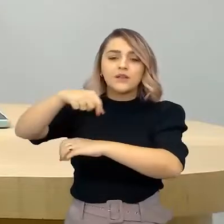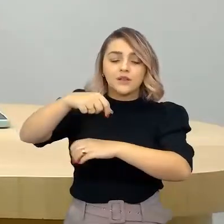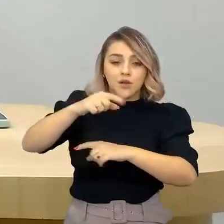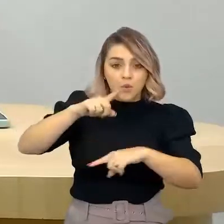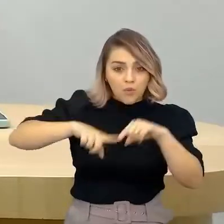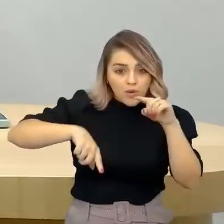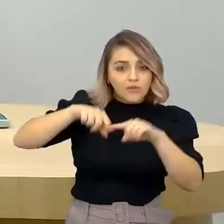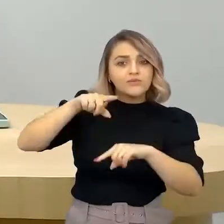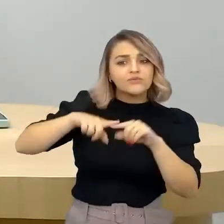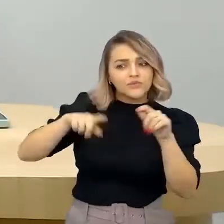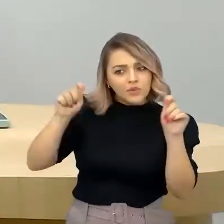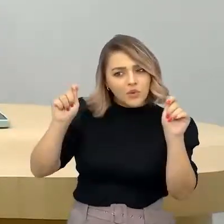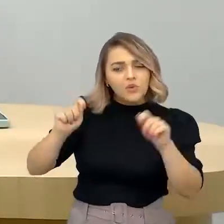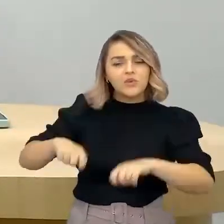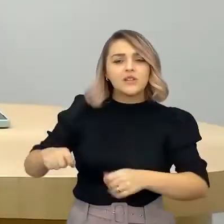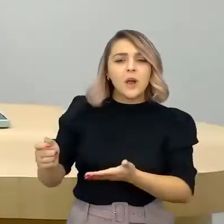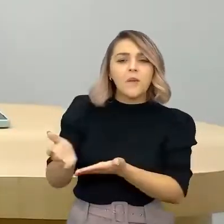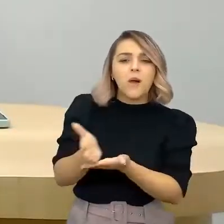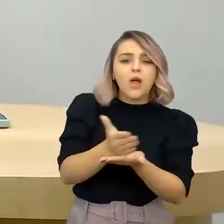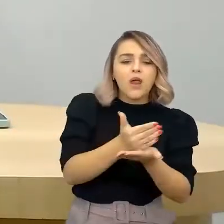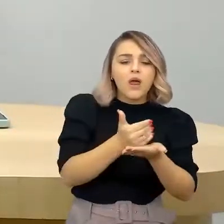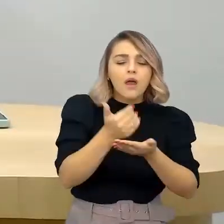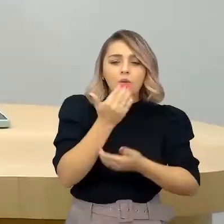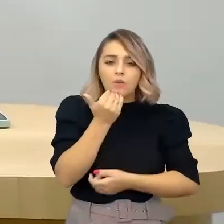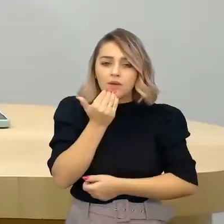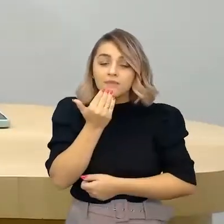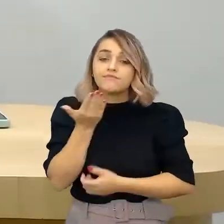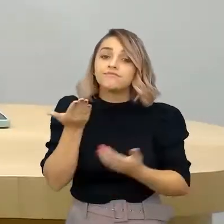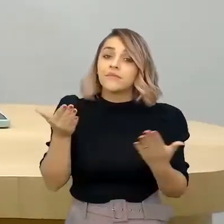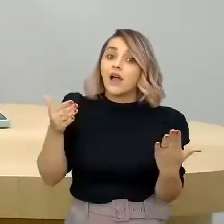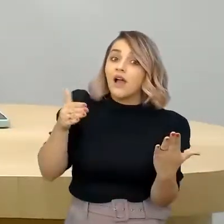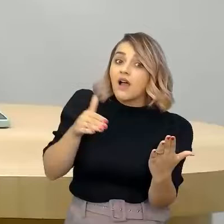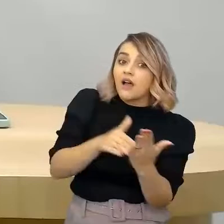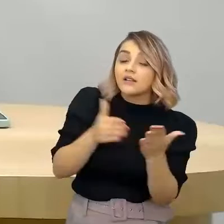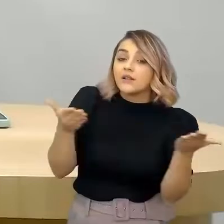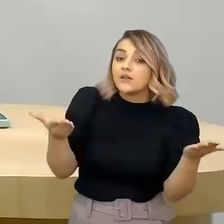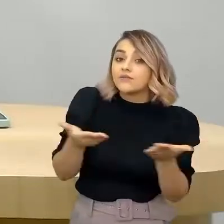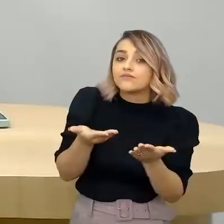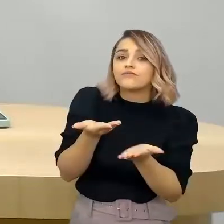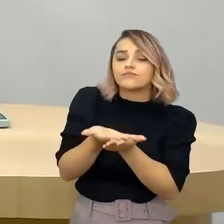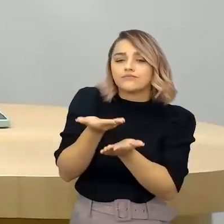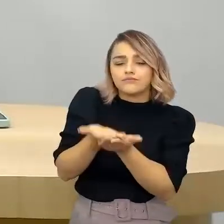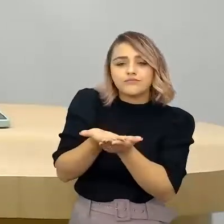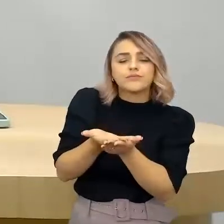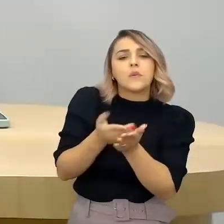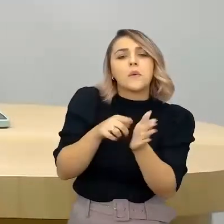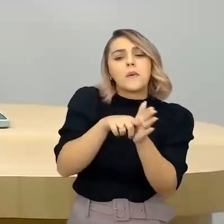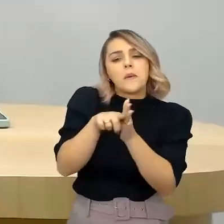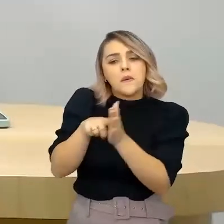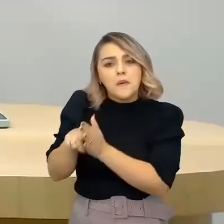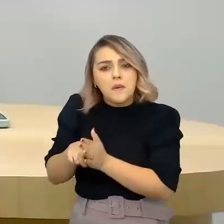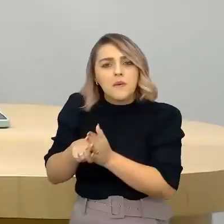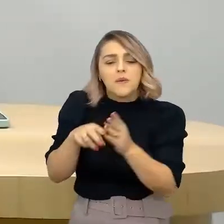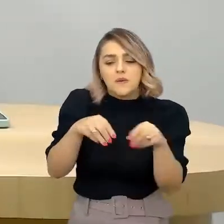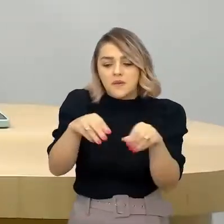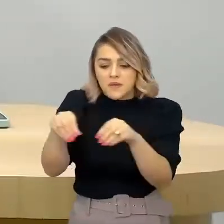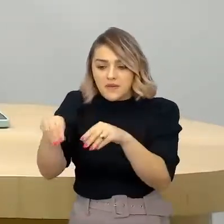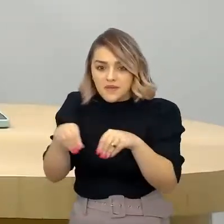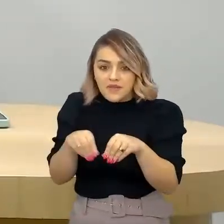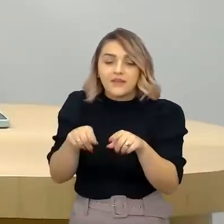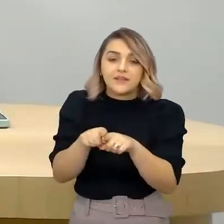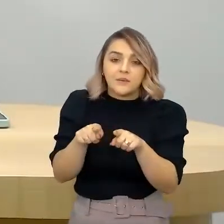né? E até hoje, né, a importância de estudo do solo nessa relação não só da agricultura, mas também